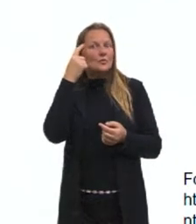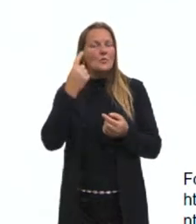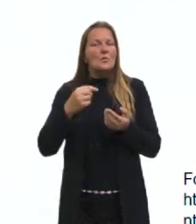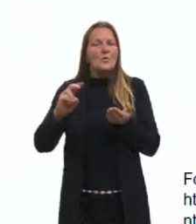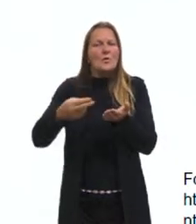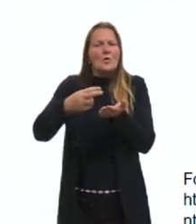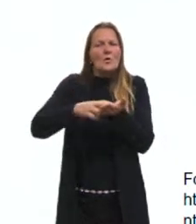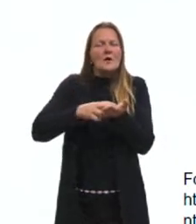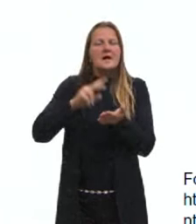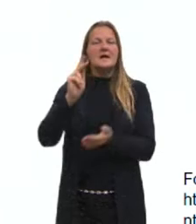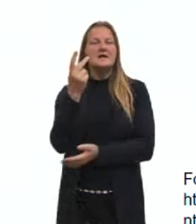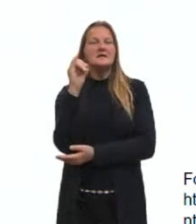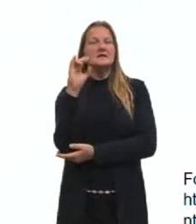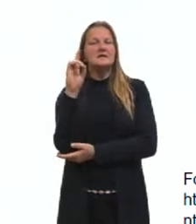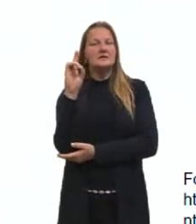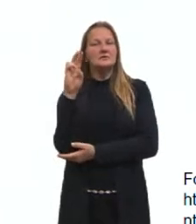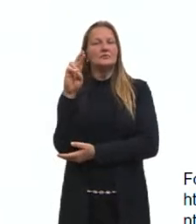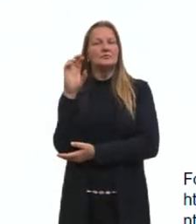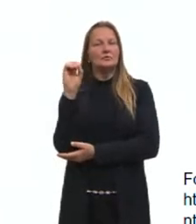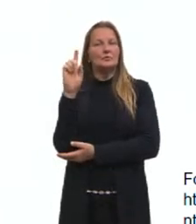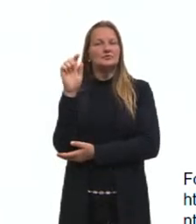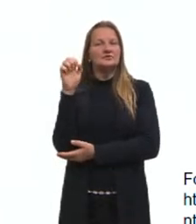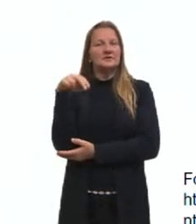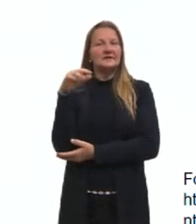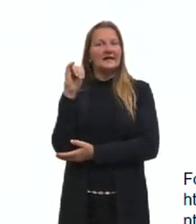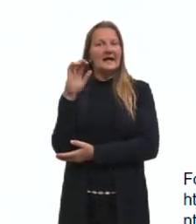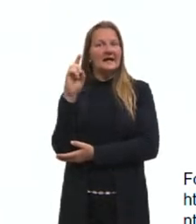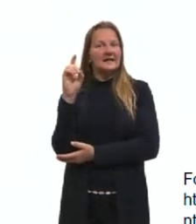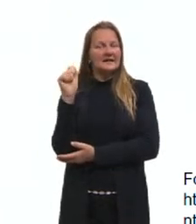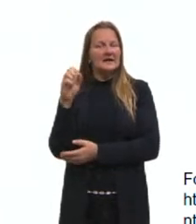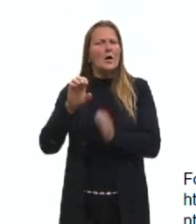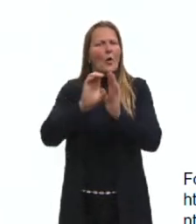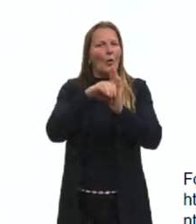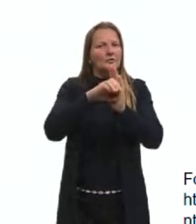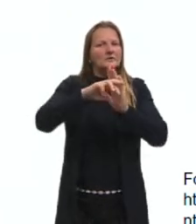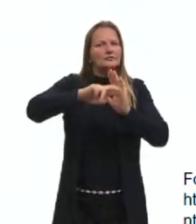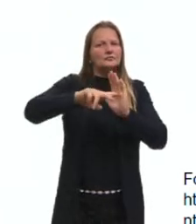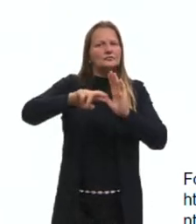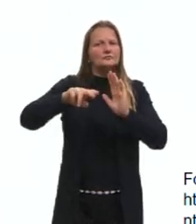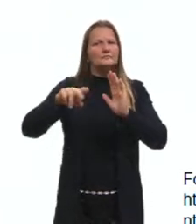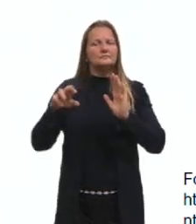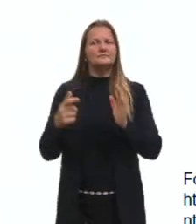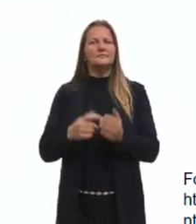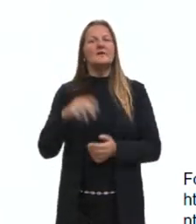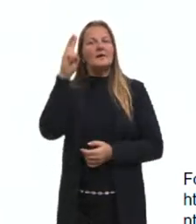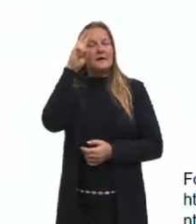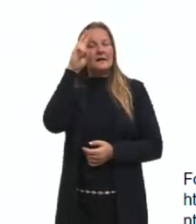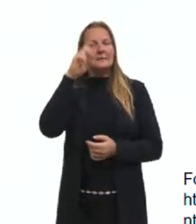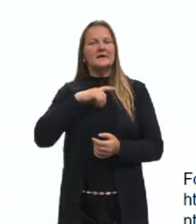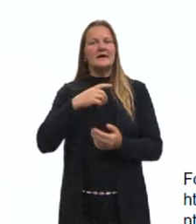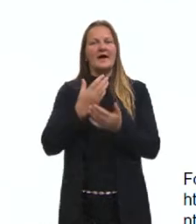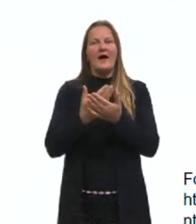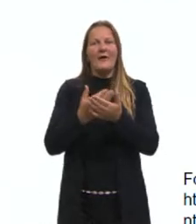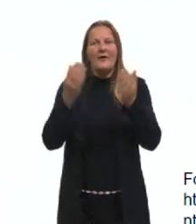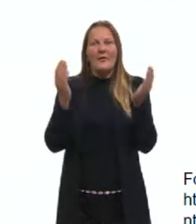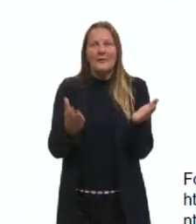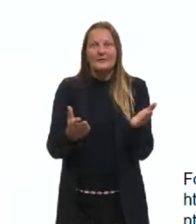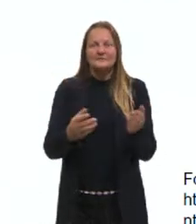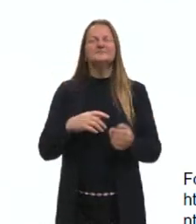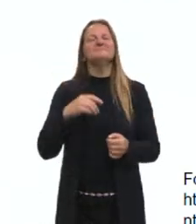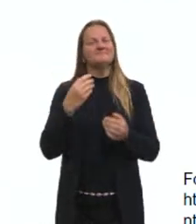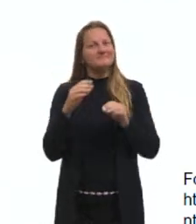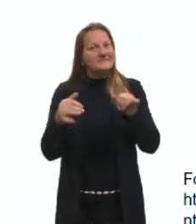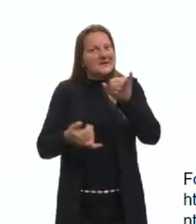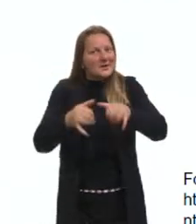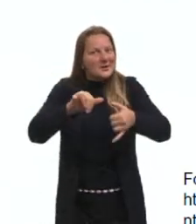gordura hidrogenada né O que que são esses conceitos e aí eu lembrei que na aula de hoje a gente trabalha esses